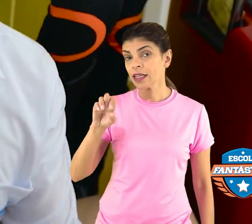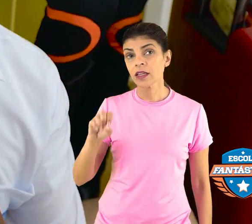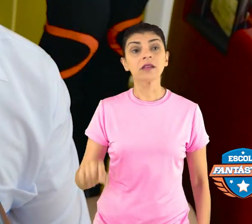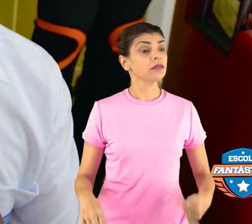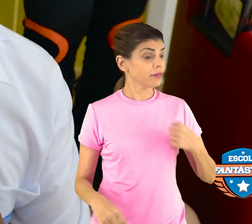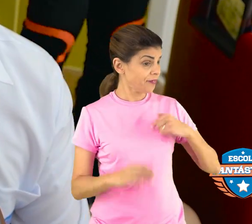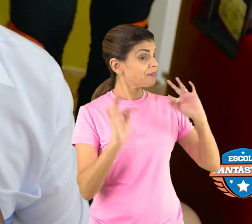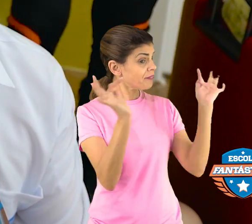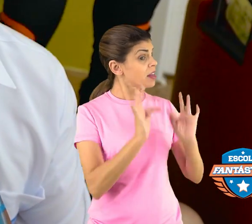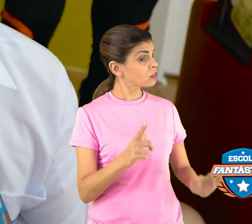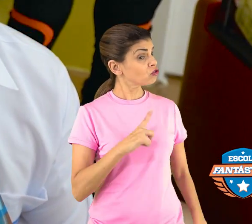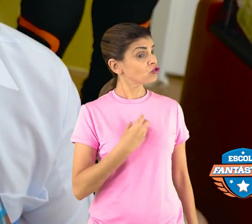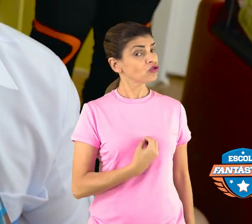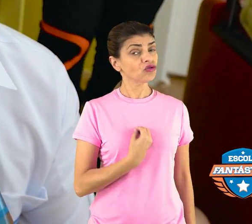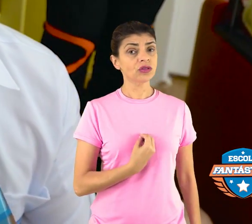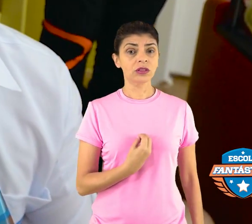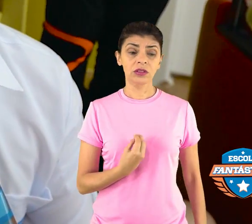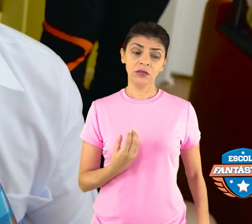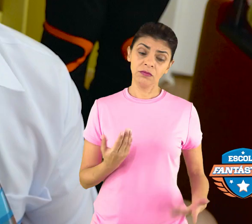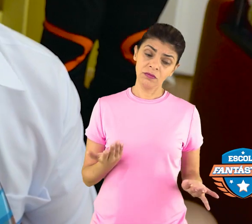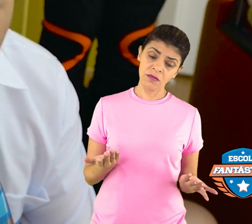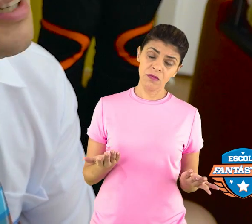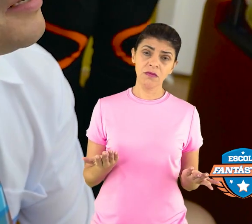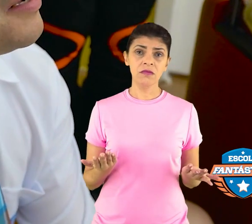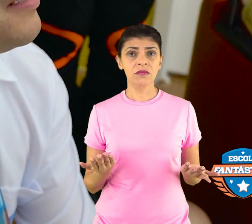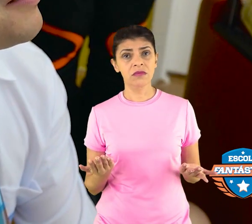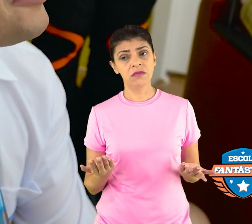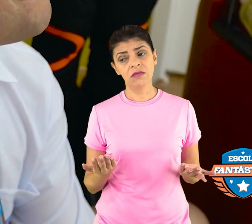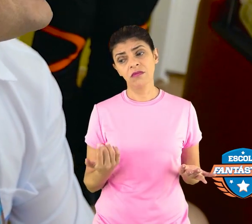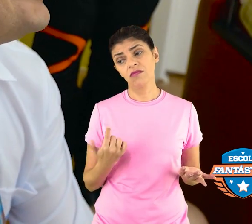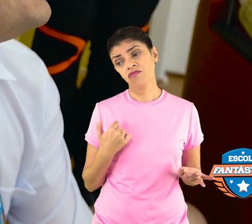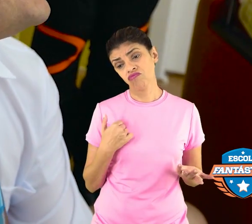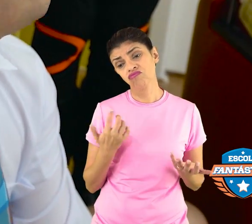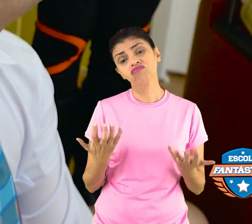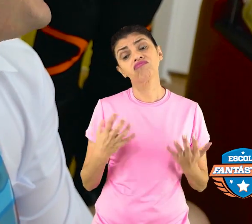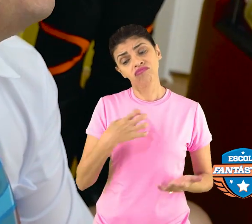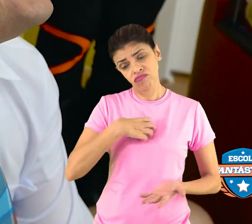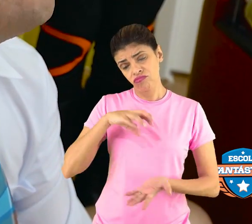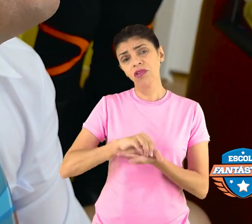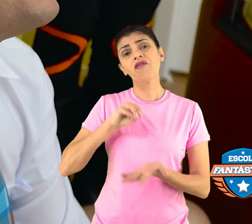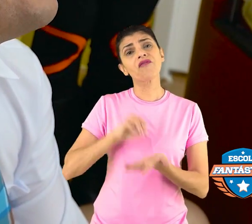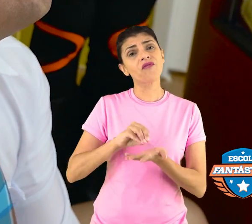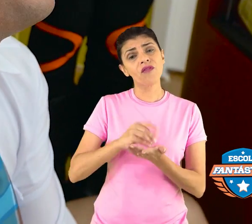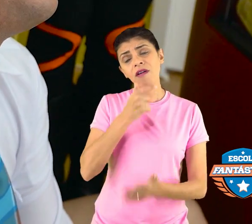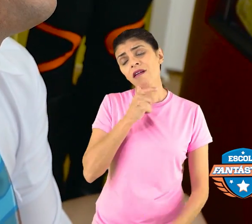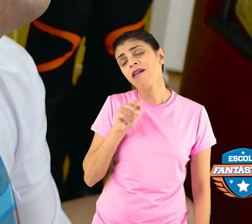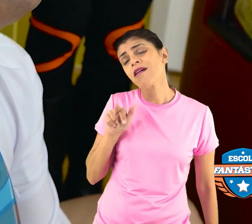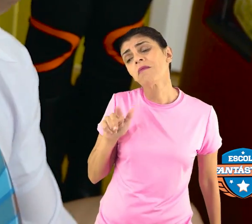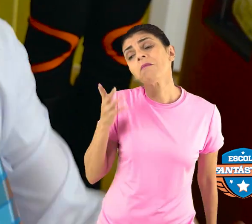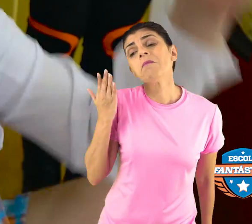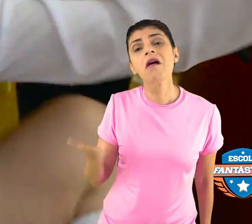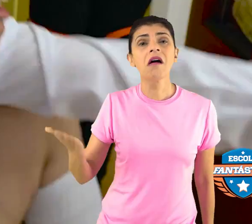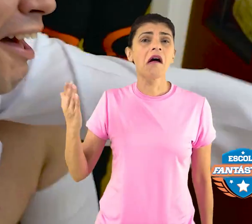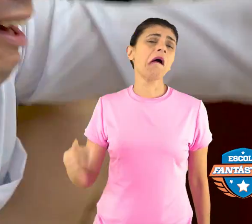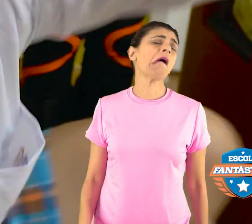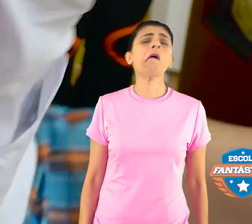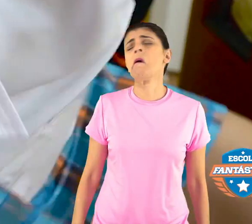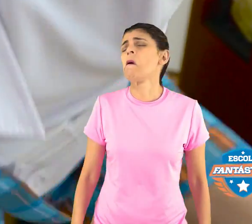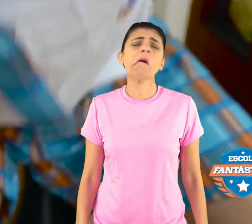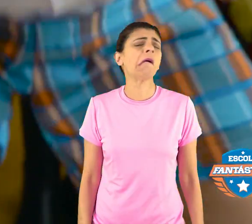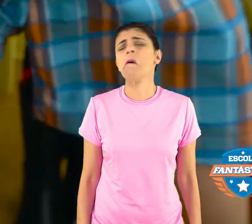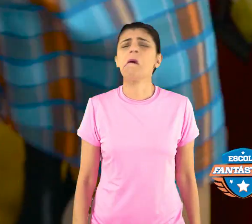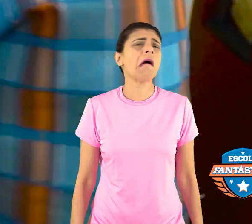tô feliz. Acontece que eu vou sentir saudades da minha irmã.